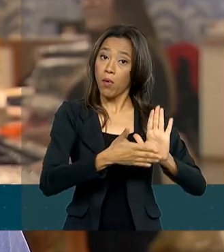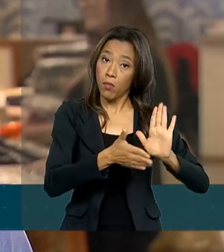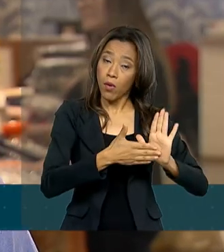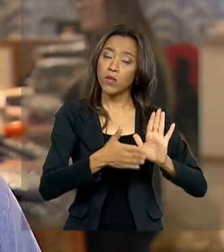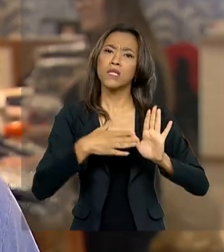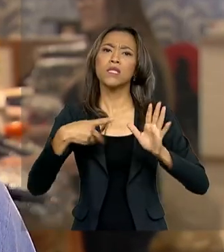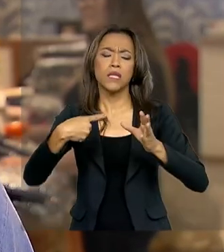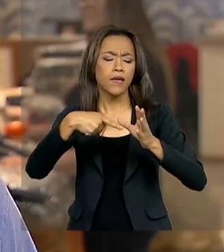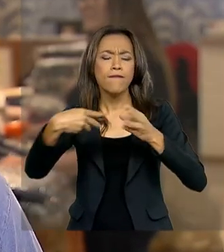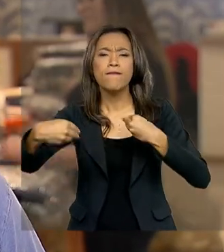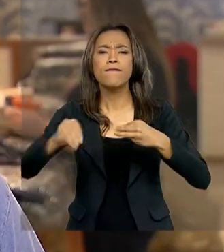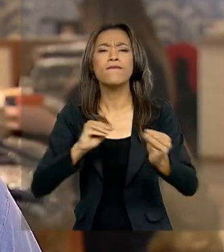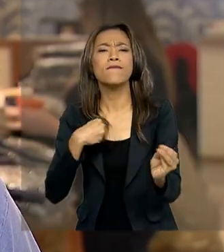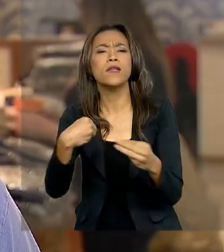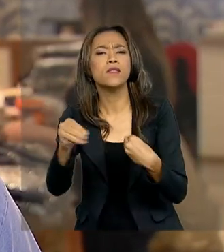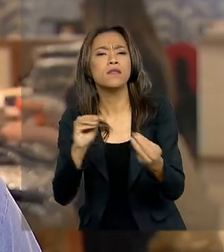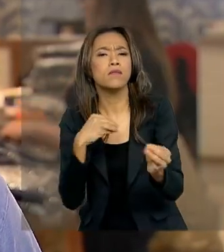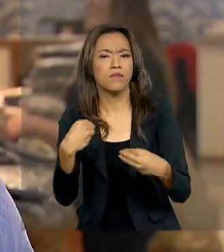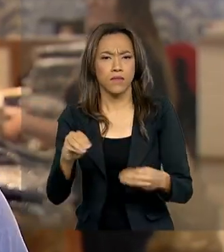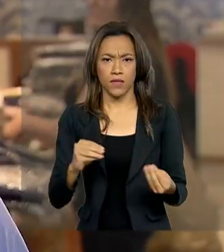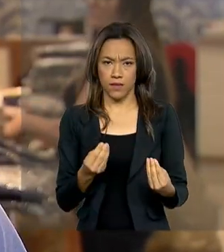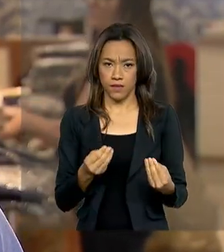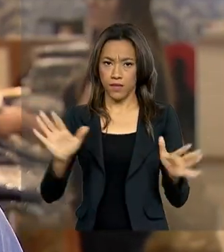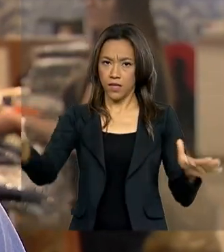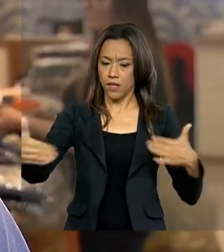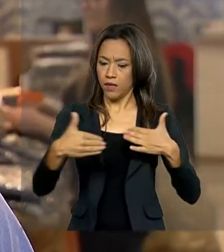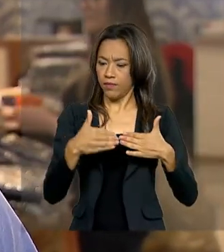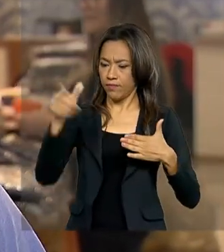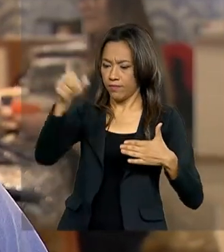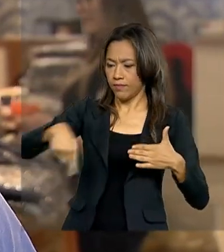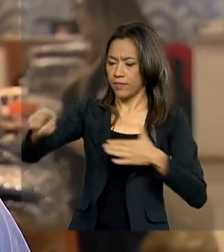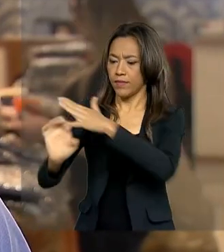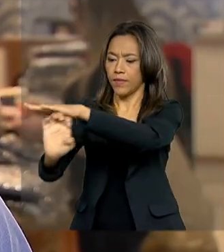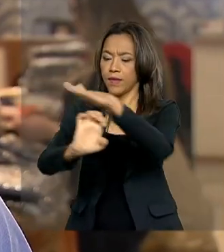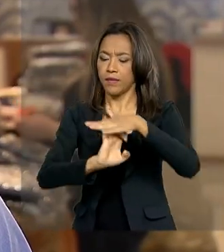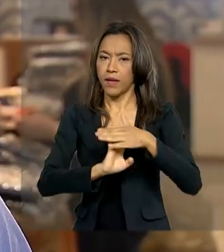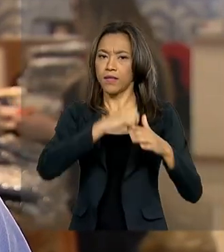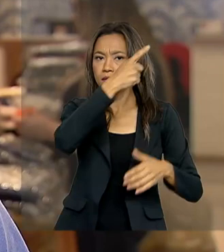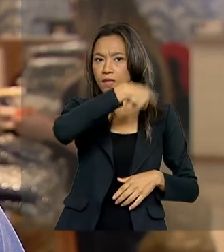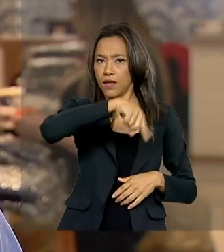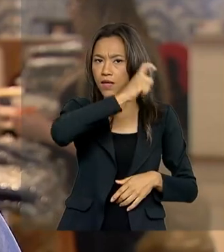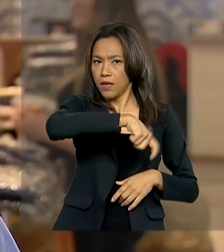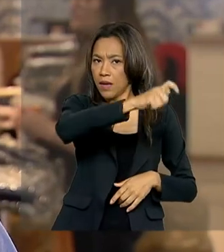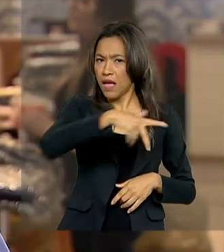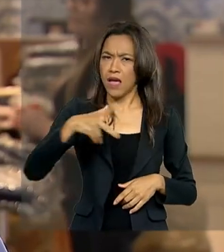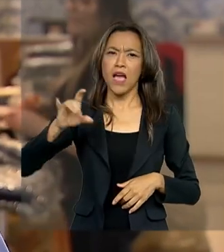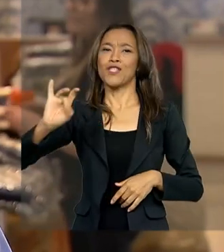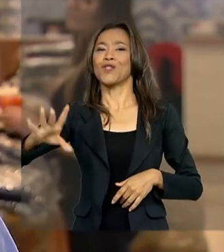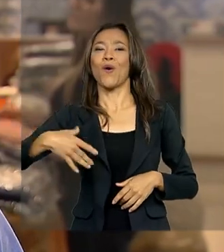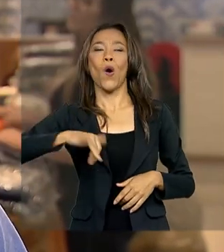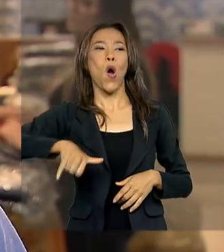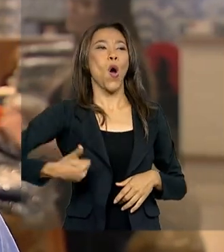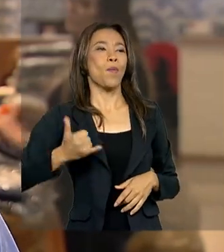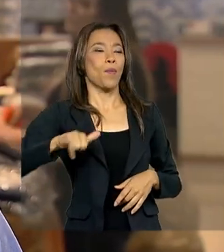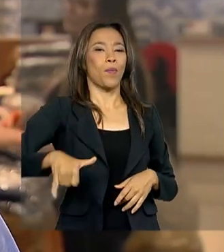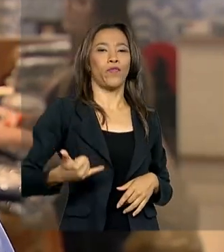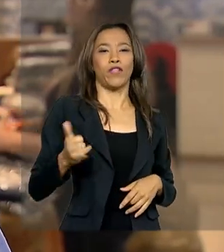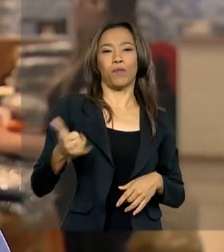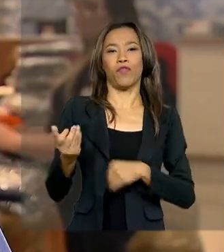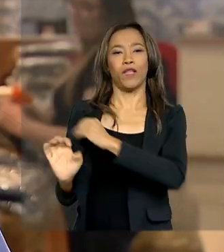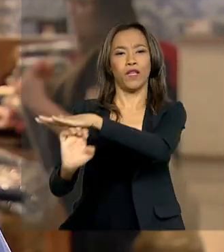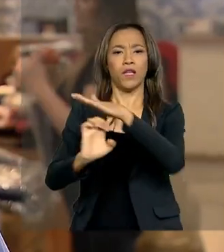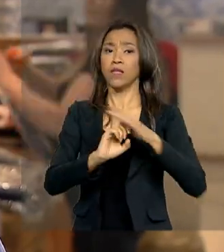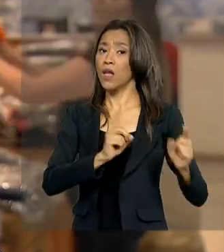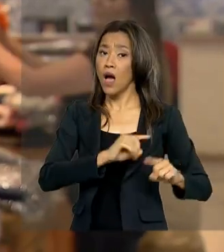flexibilidade entre patrão e empregado. Porque, vezes, parece que só o patrão se beneficia de alguma coisa. Não é verdade. Os funcionários, às vezes,